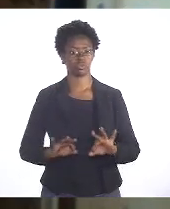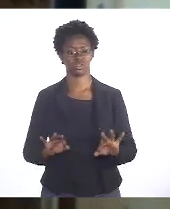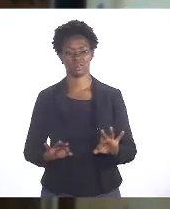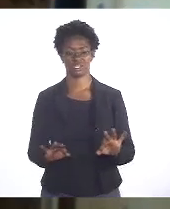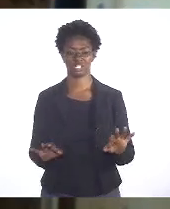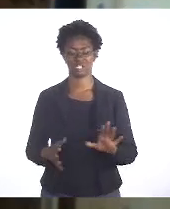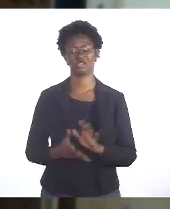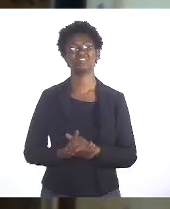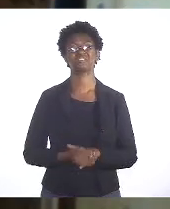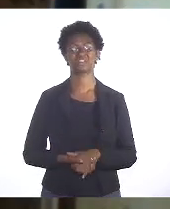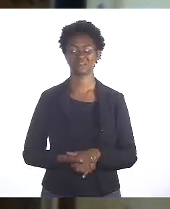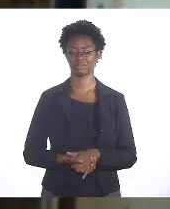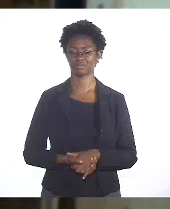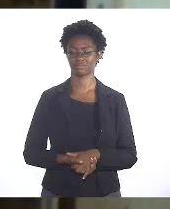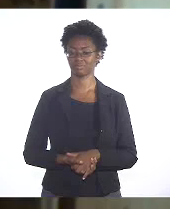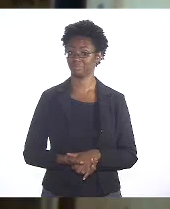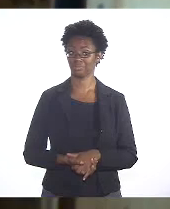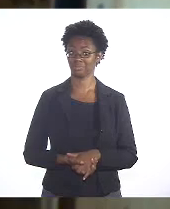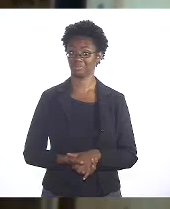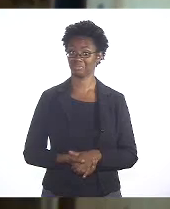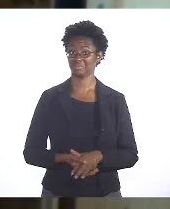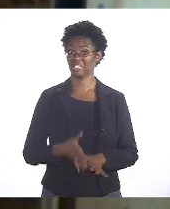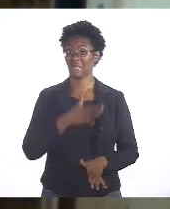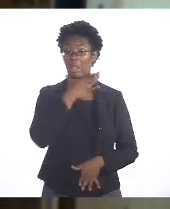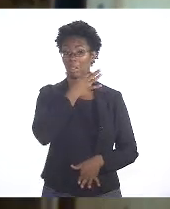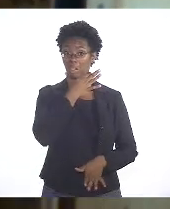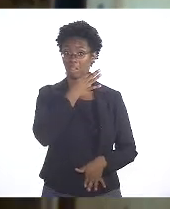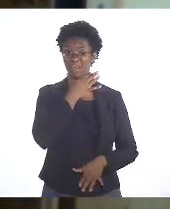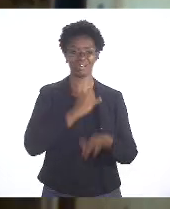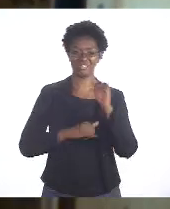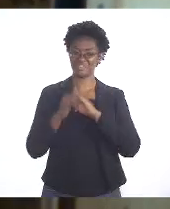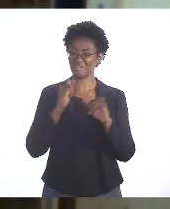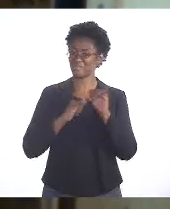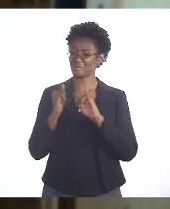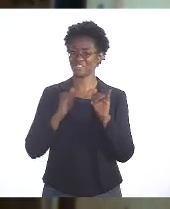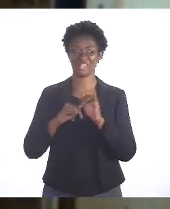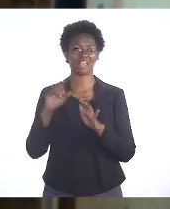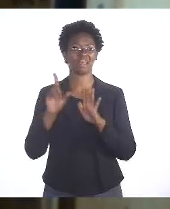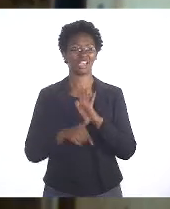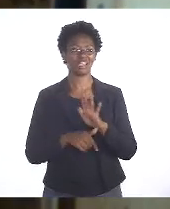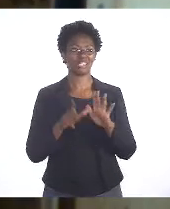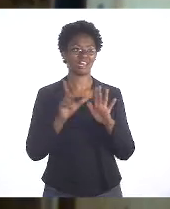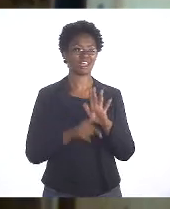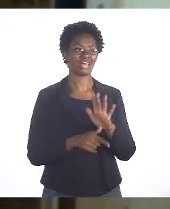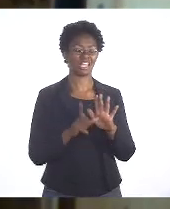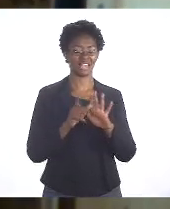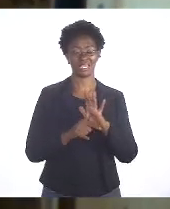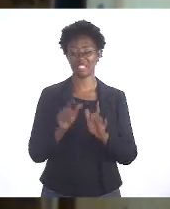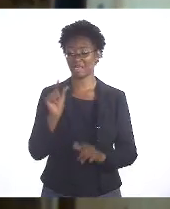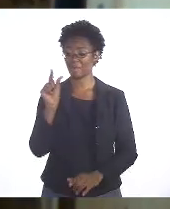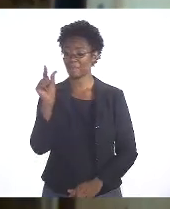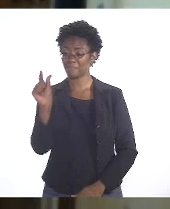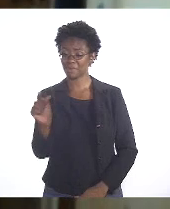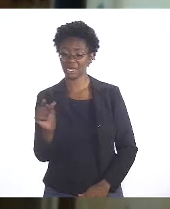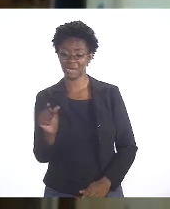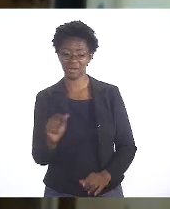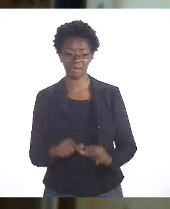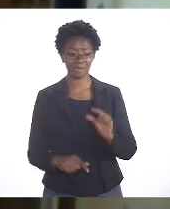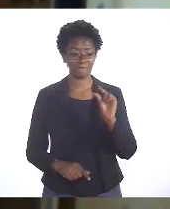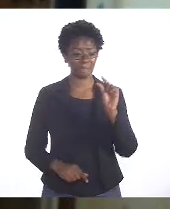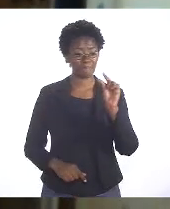imprensa, se degringolou. As informações estão chegando todas truncadas ou não estão